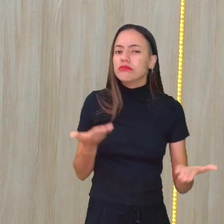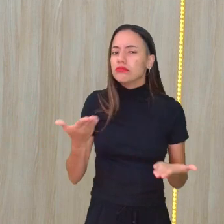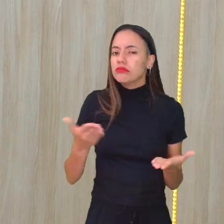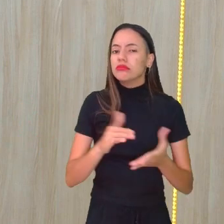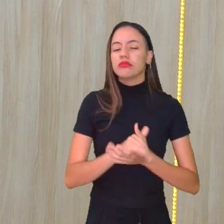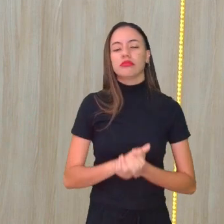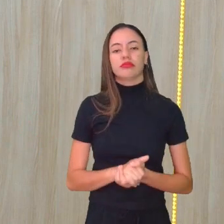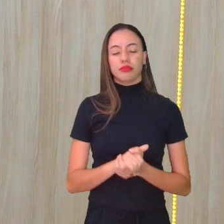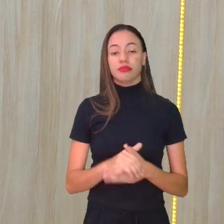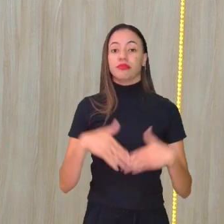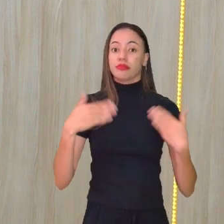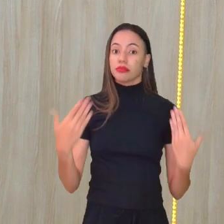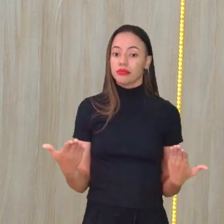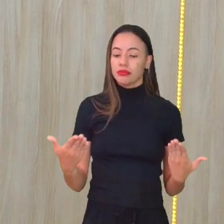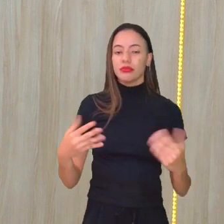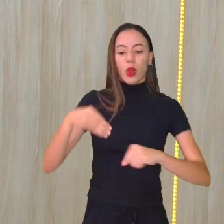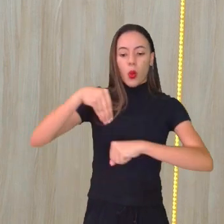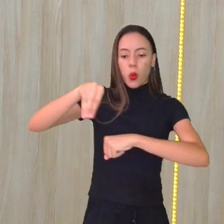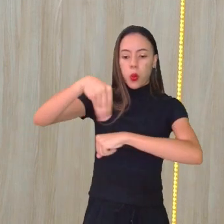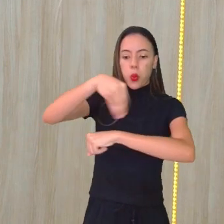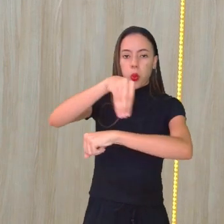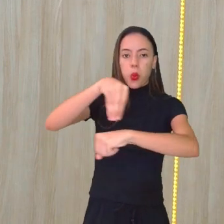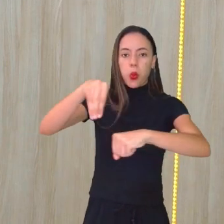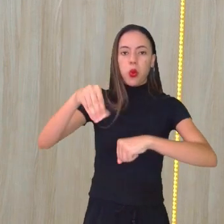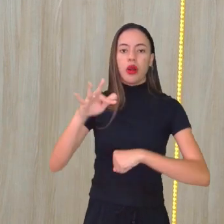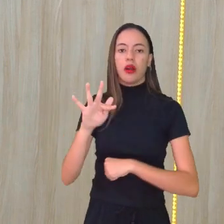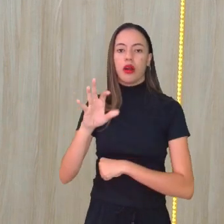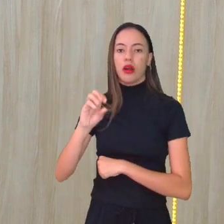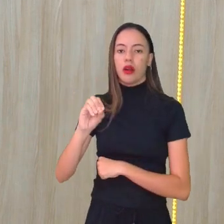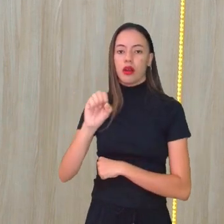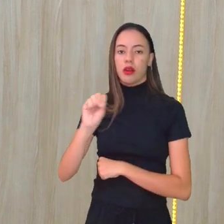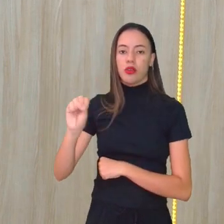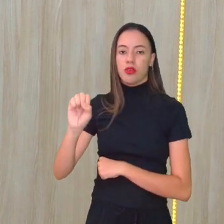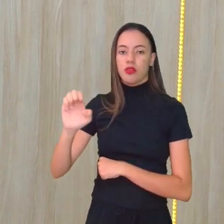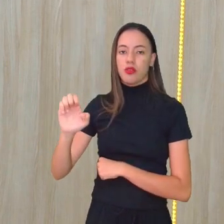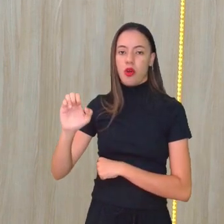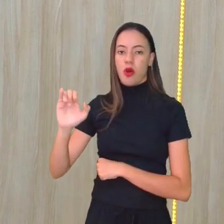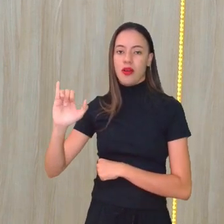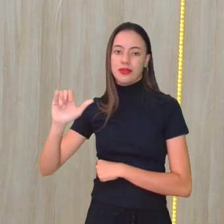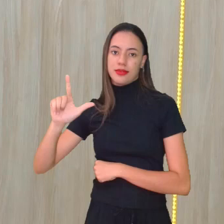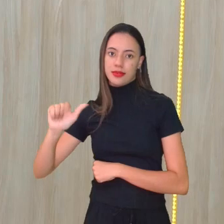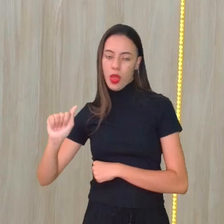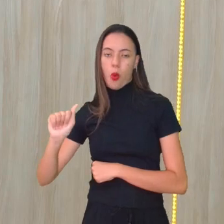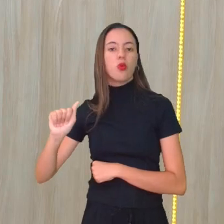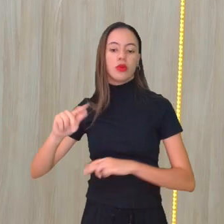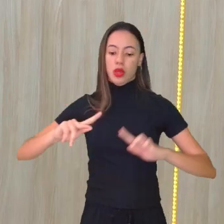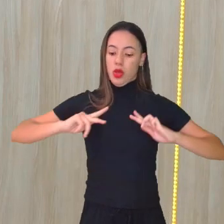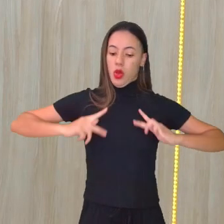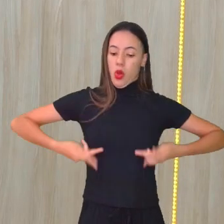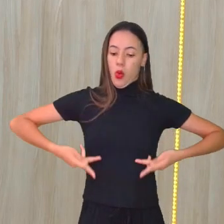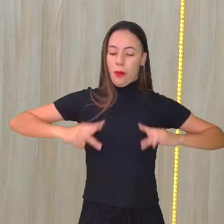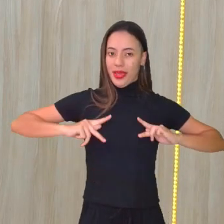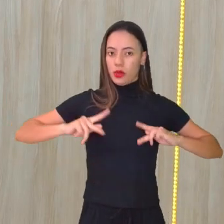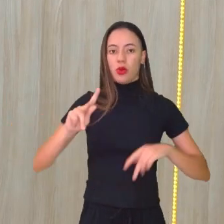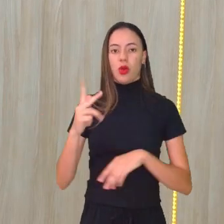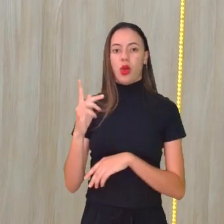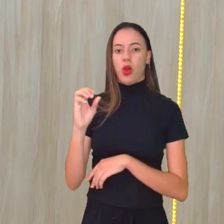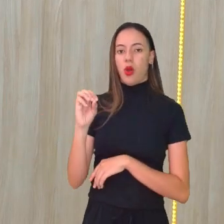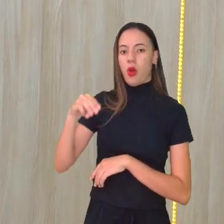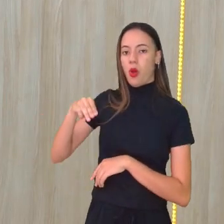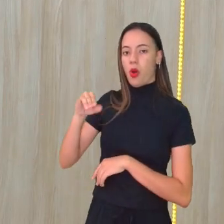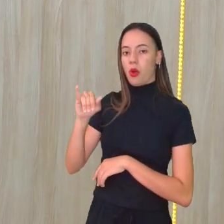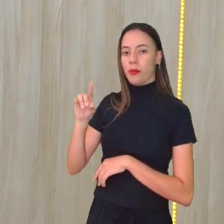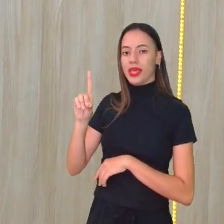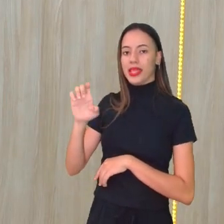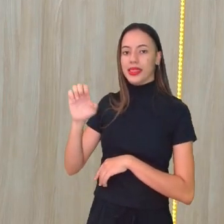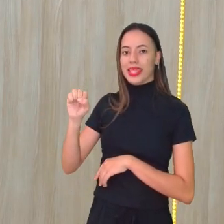até então os fósseis humanos ou de hominídeos, né, de seres, né, que são ancestrais dos seres